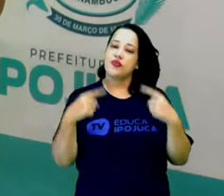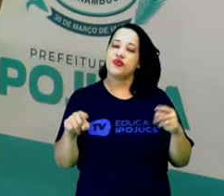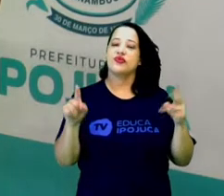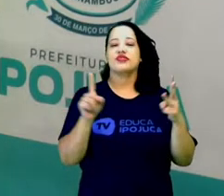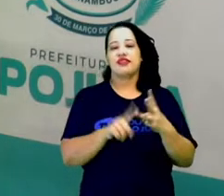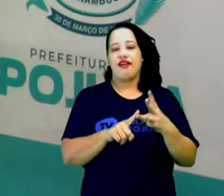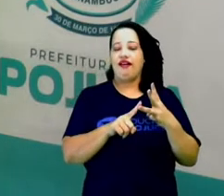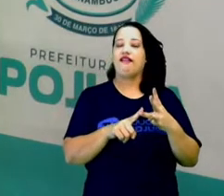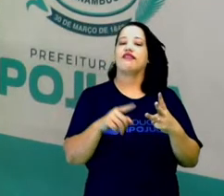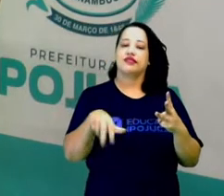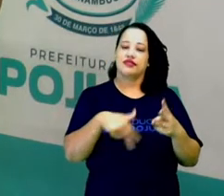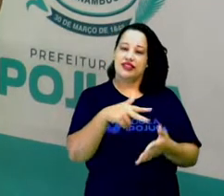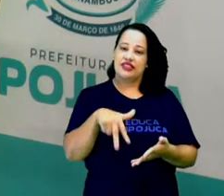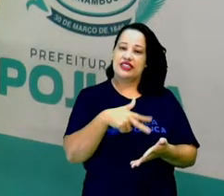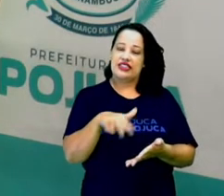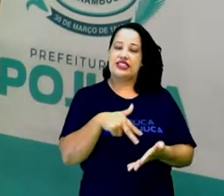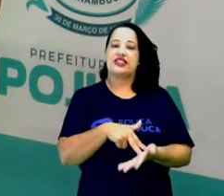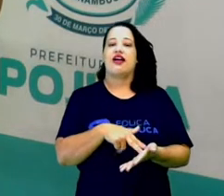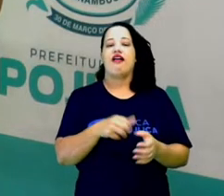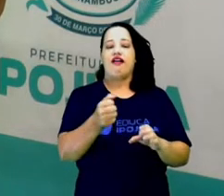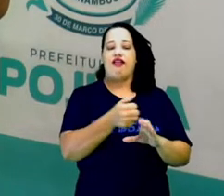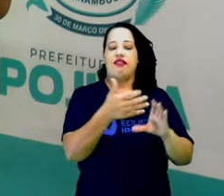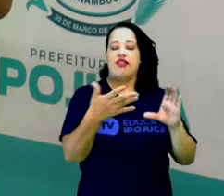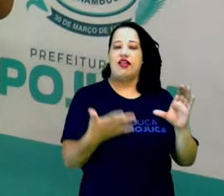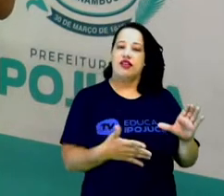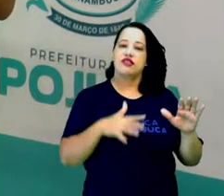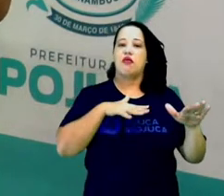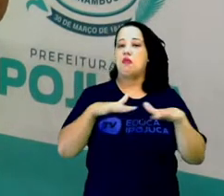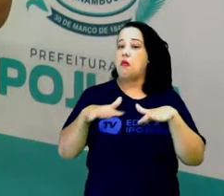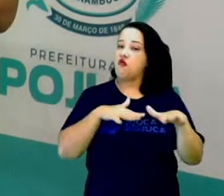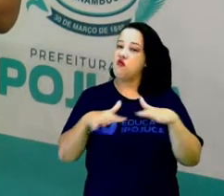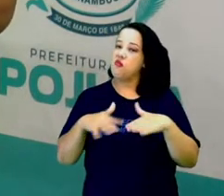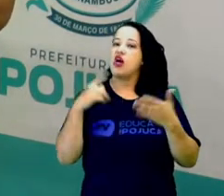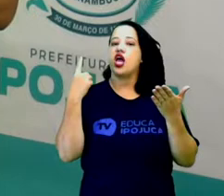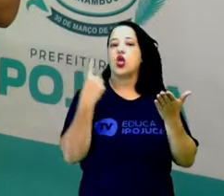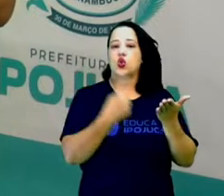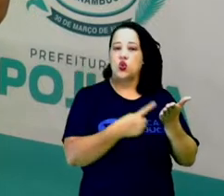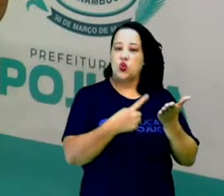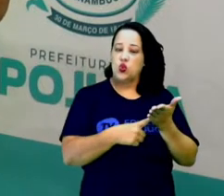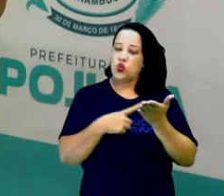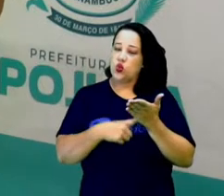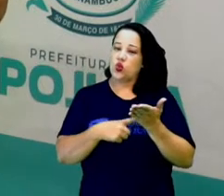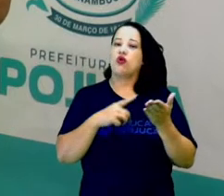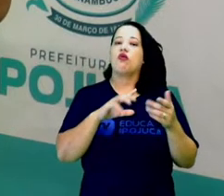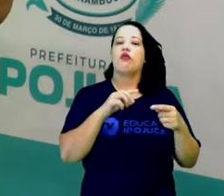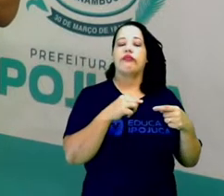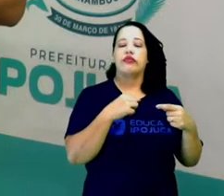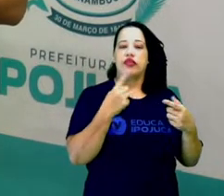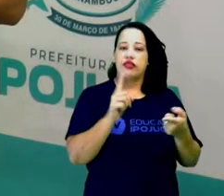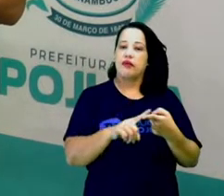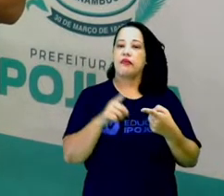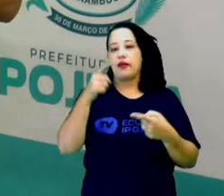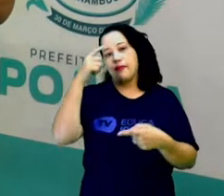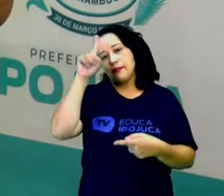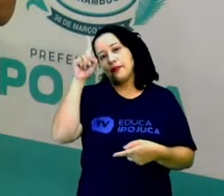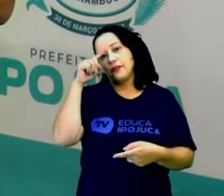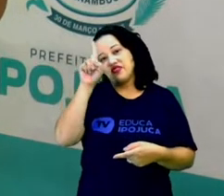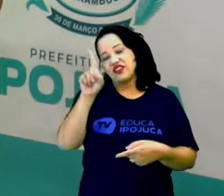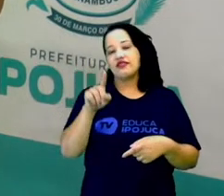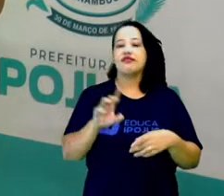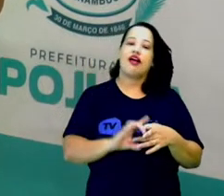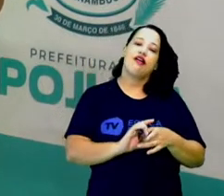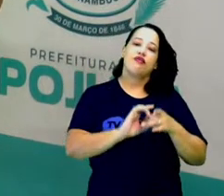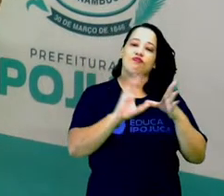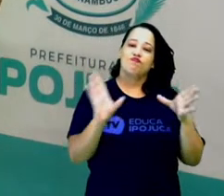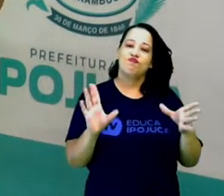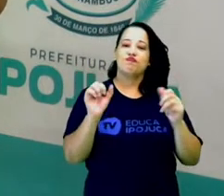Caracteriza-se tanto pelos movimentos previamente estabelecidos, ou seja, coreografia, ou improvisados, como dança